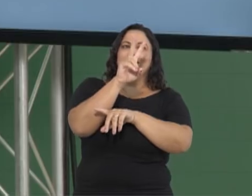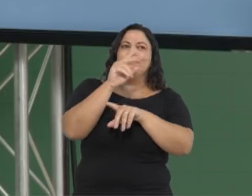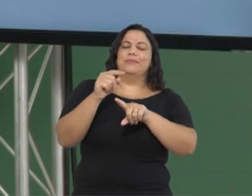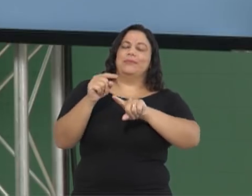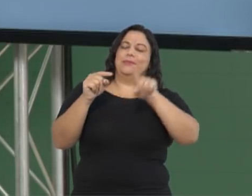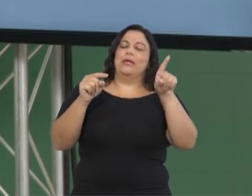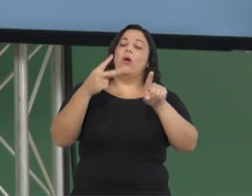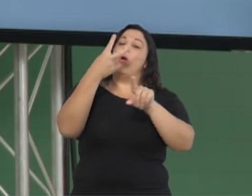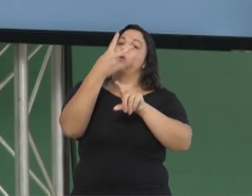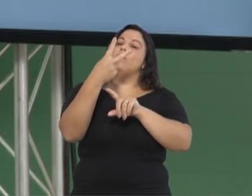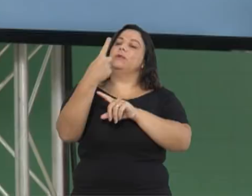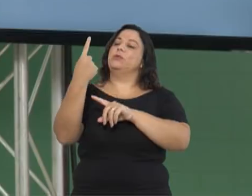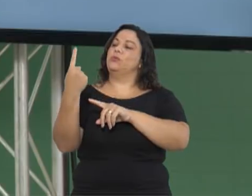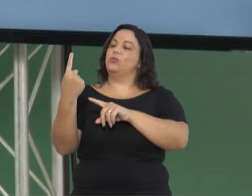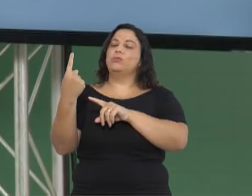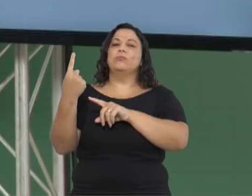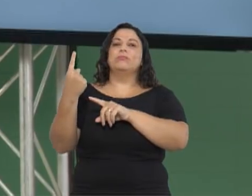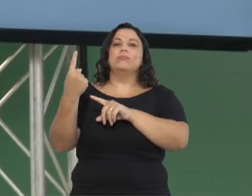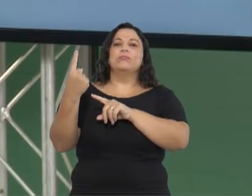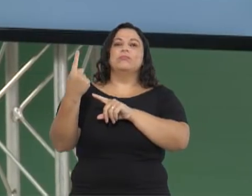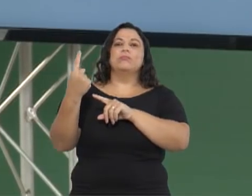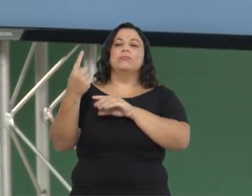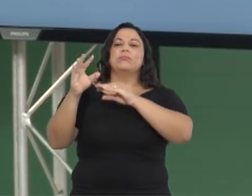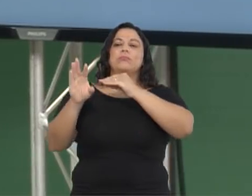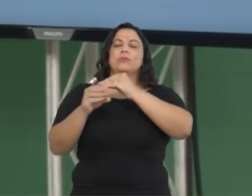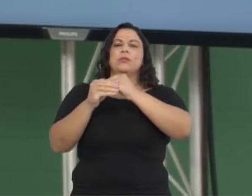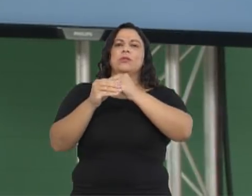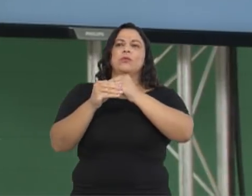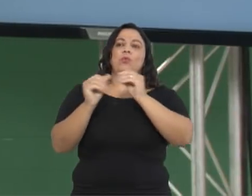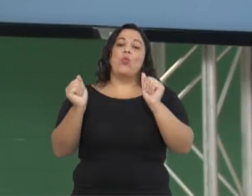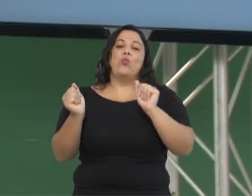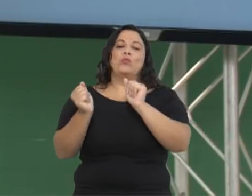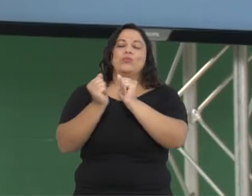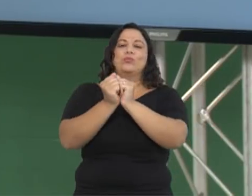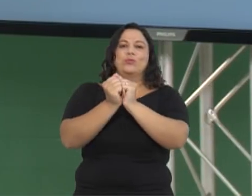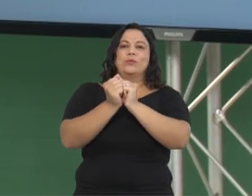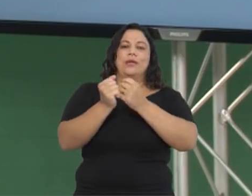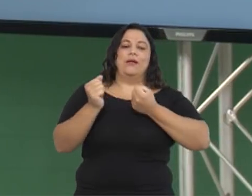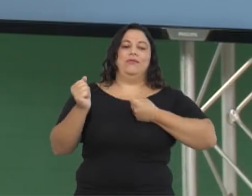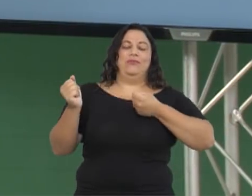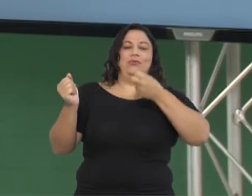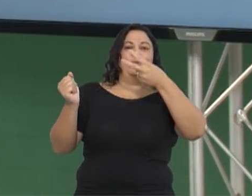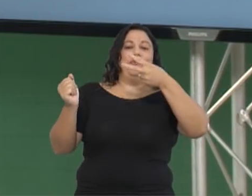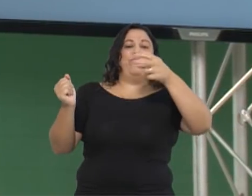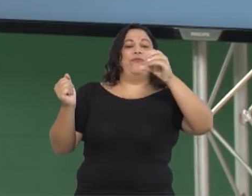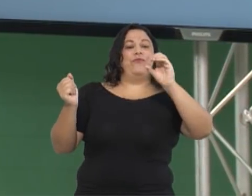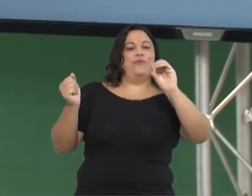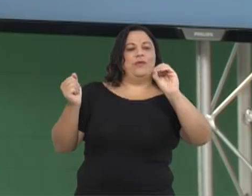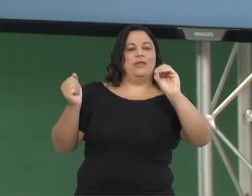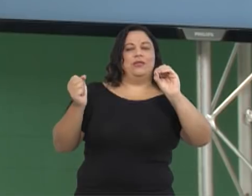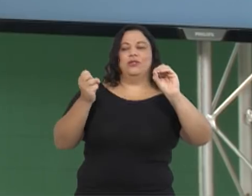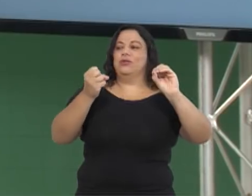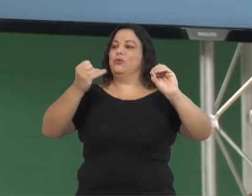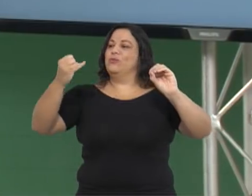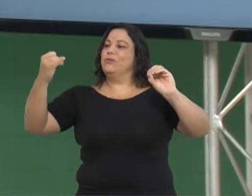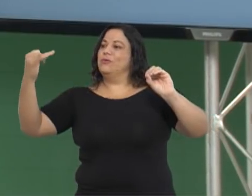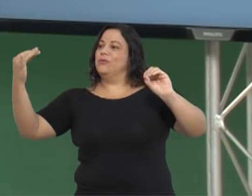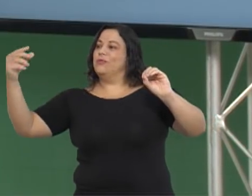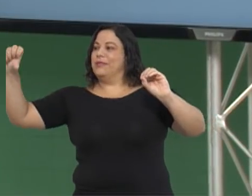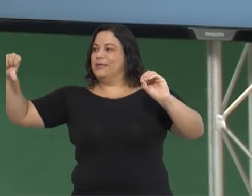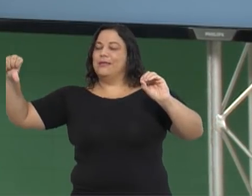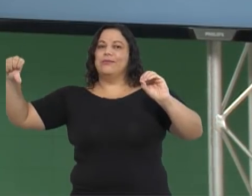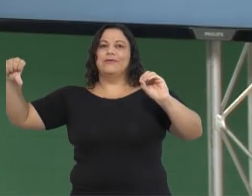O 21 eu vou juntar o número 20 mais os primeiros números de 1 a 9 que a teacher